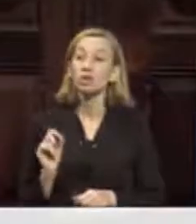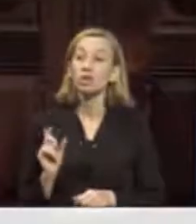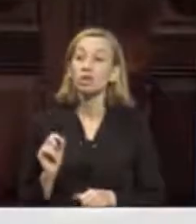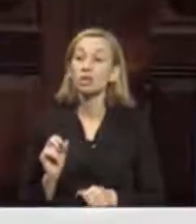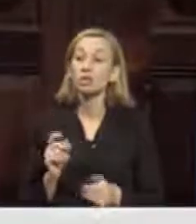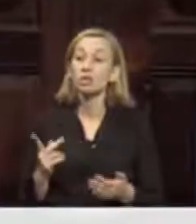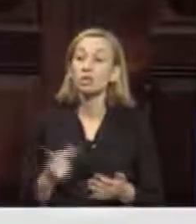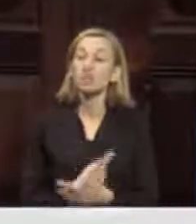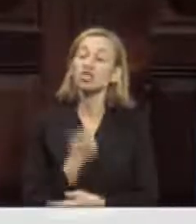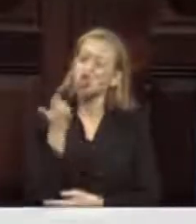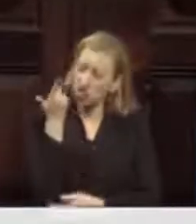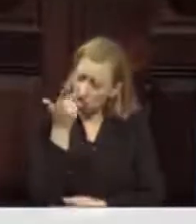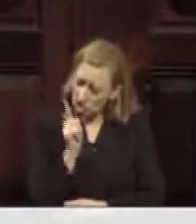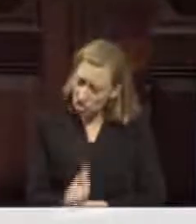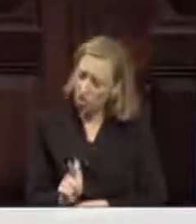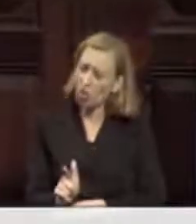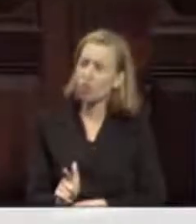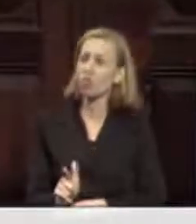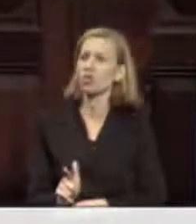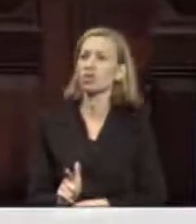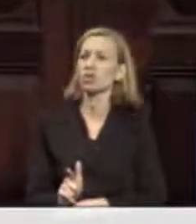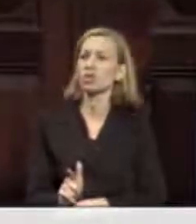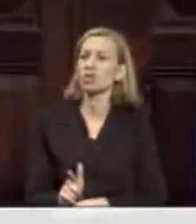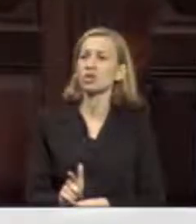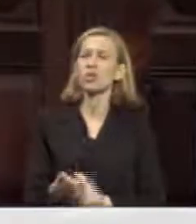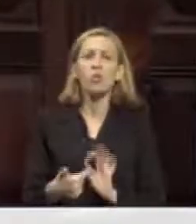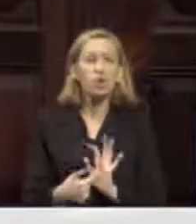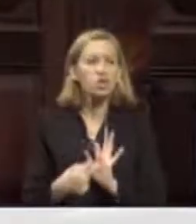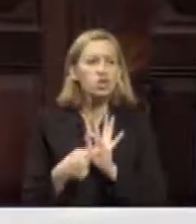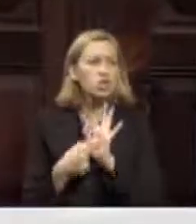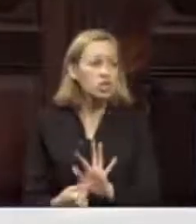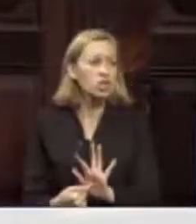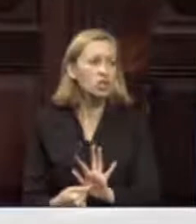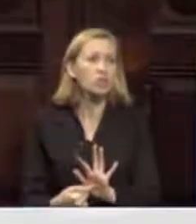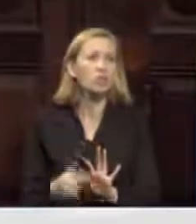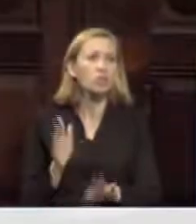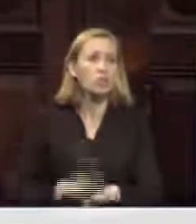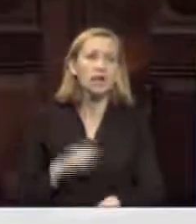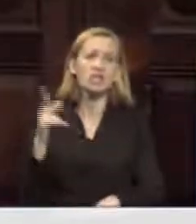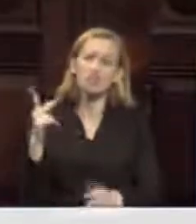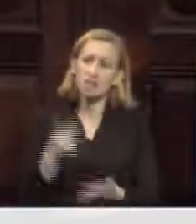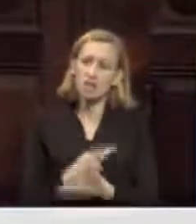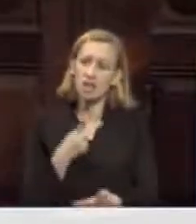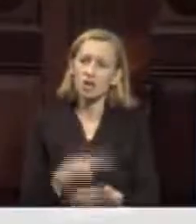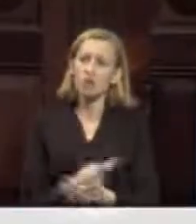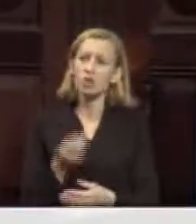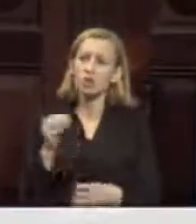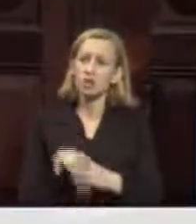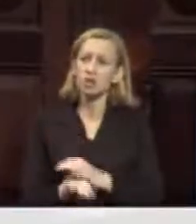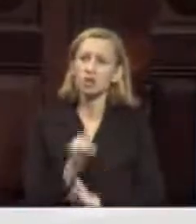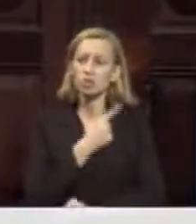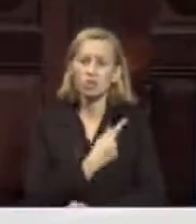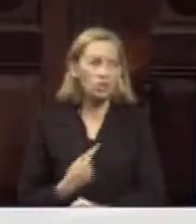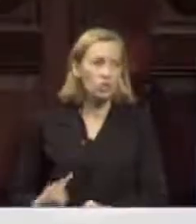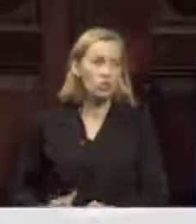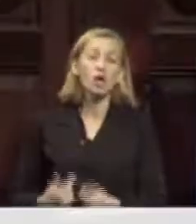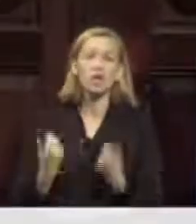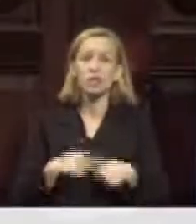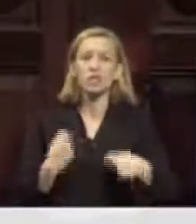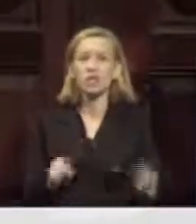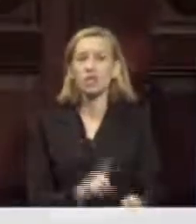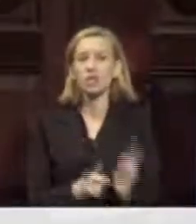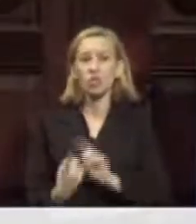mais uma vez, reforçando o gueto político-partidário. Ou seja, nós temos que ser contra